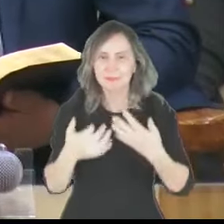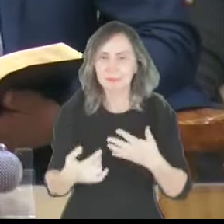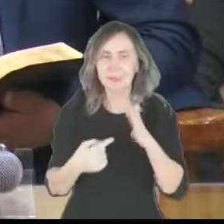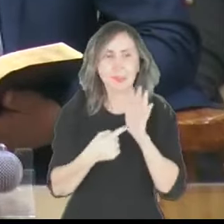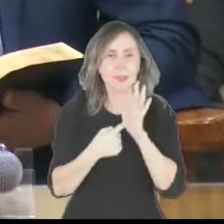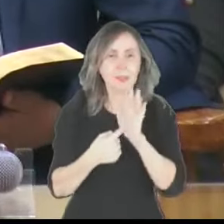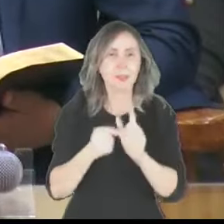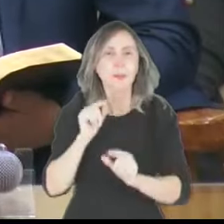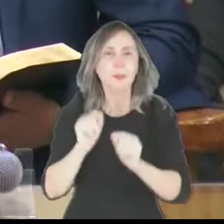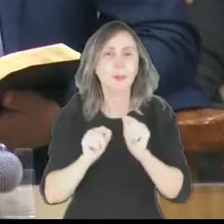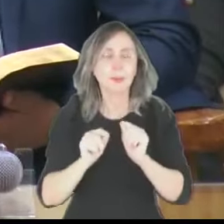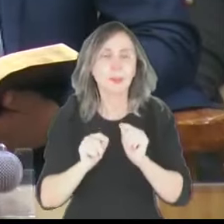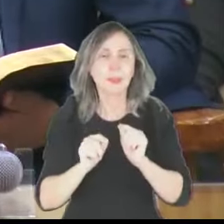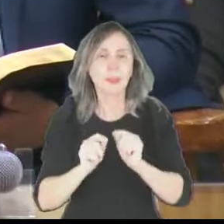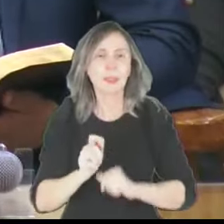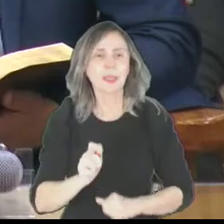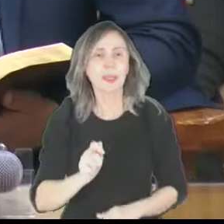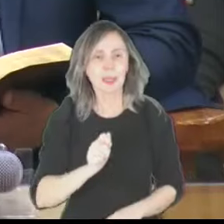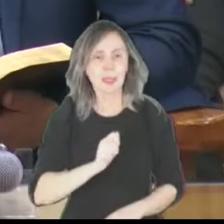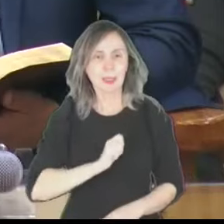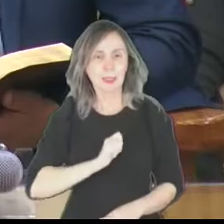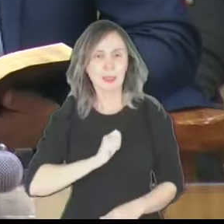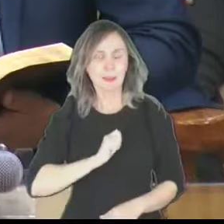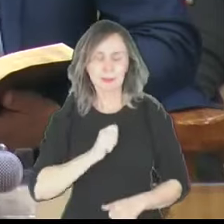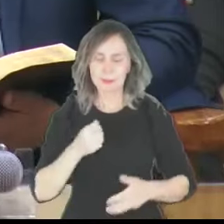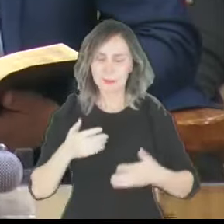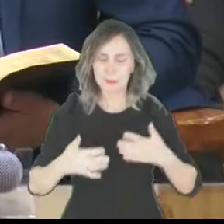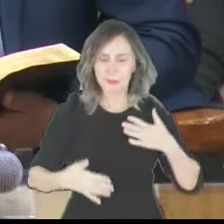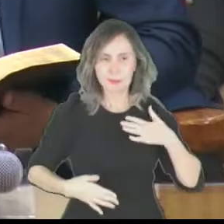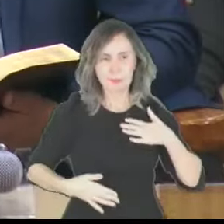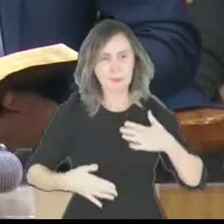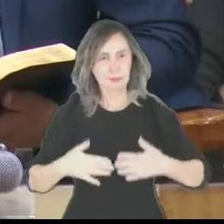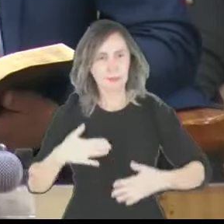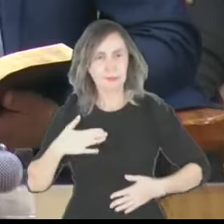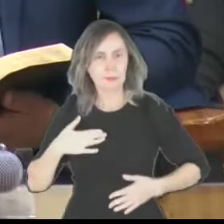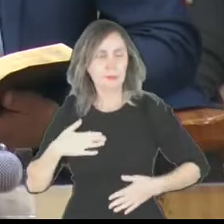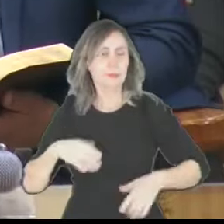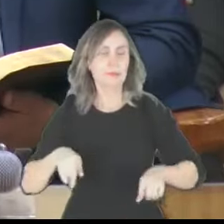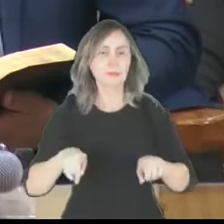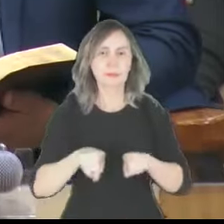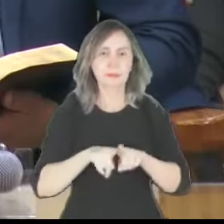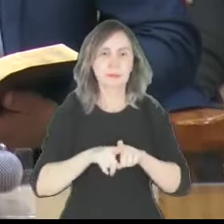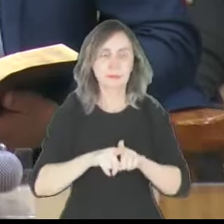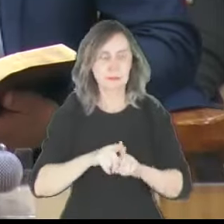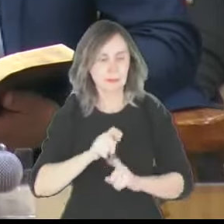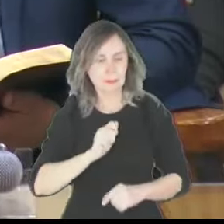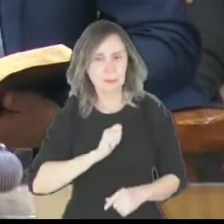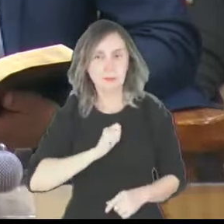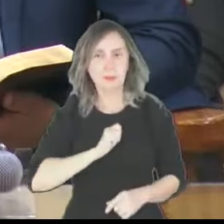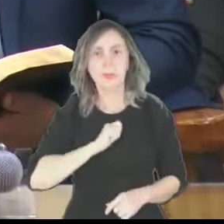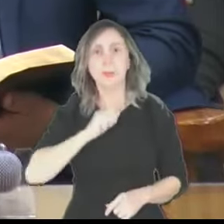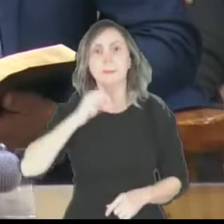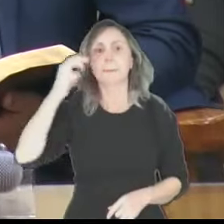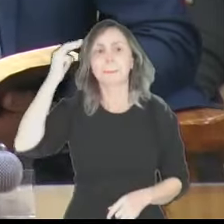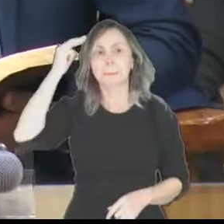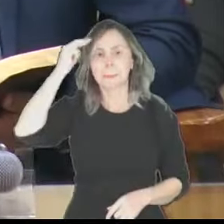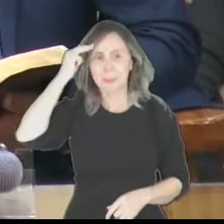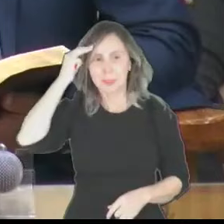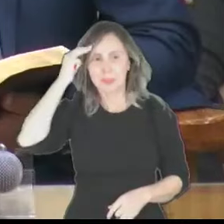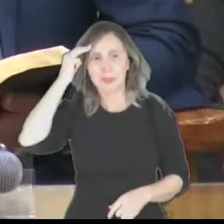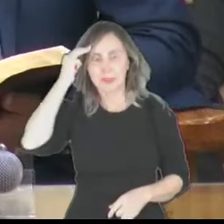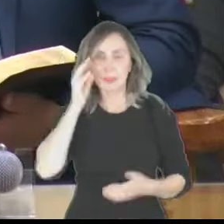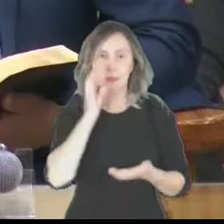antropologia do corpo e a antropologia da mente. A teologia do corpo e